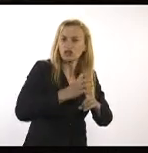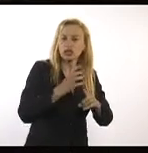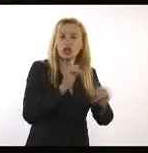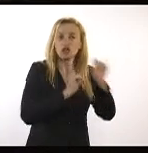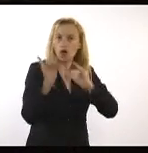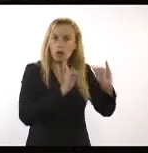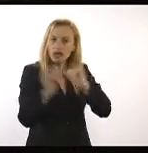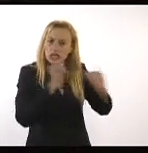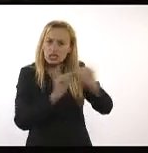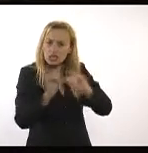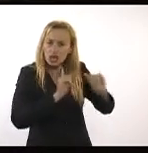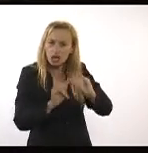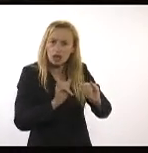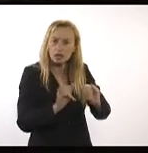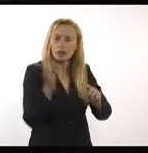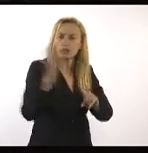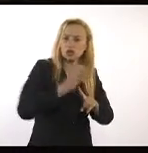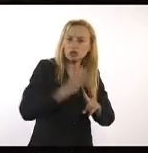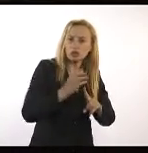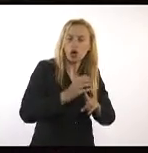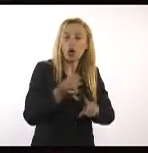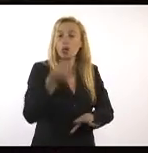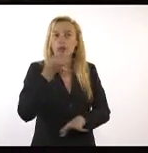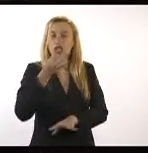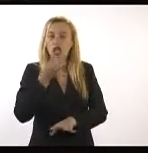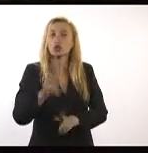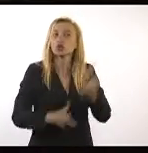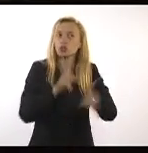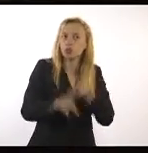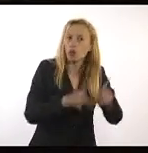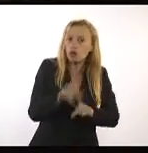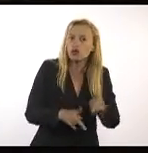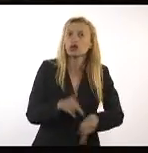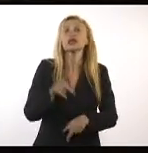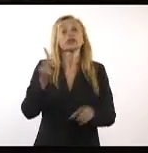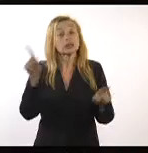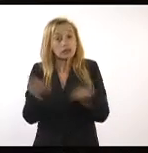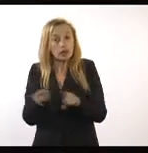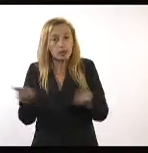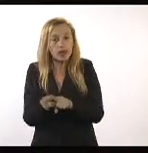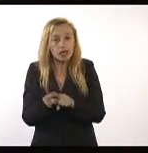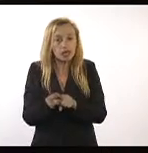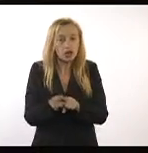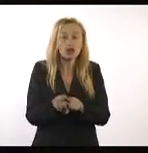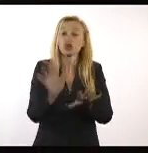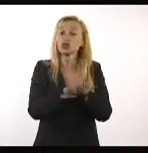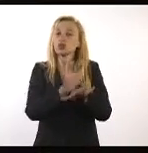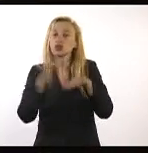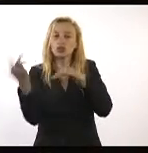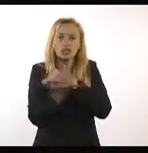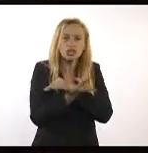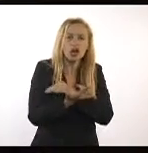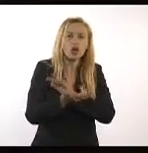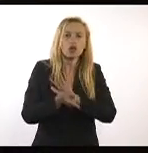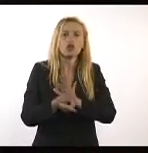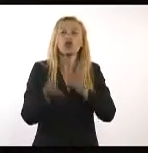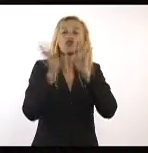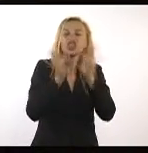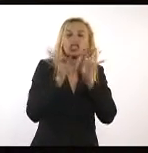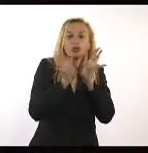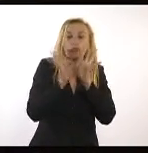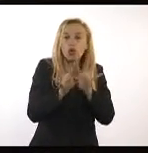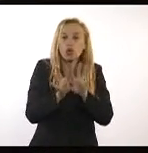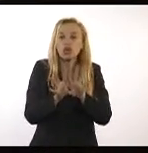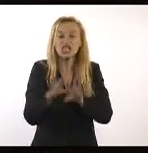informação para manipular a opinião pública e ainda uma rede social como facebook